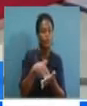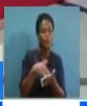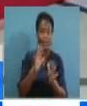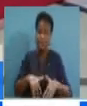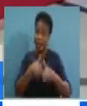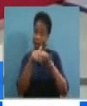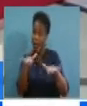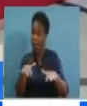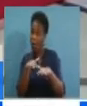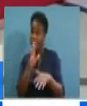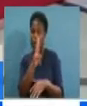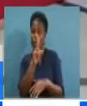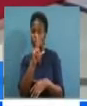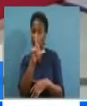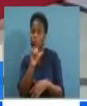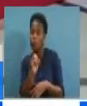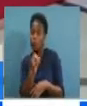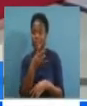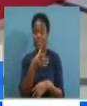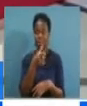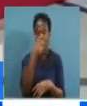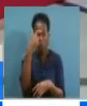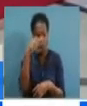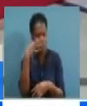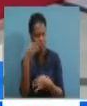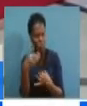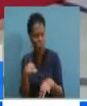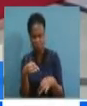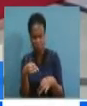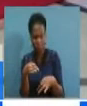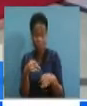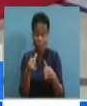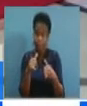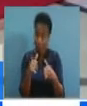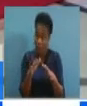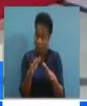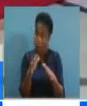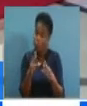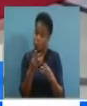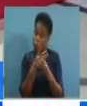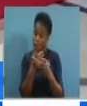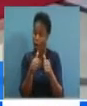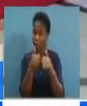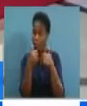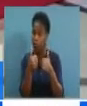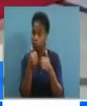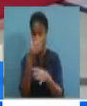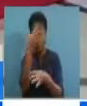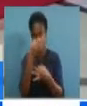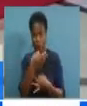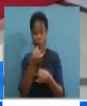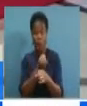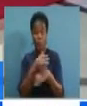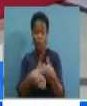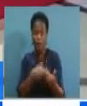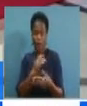Praia. Júlio Herbert foi definido como uma pessoa simples, discreta, mas eficaz nas suas ações. Era um amante da música e a